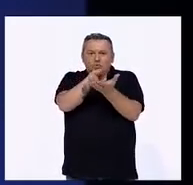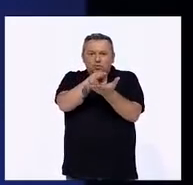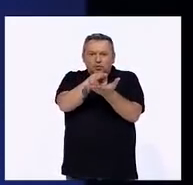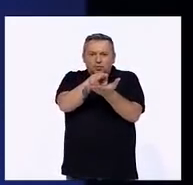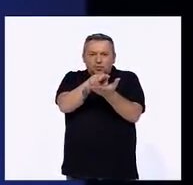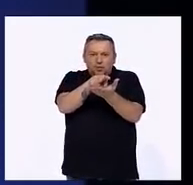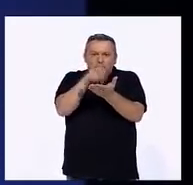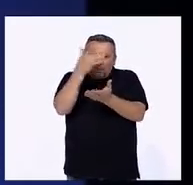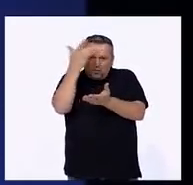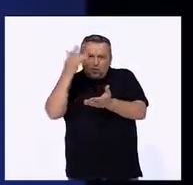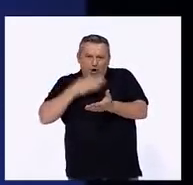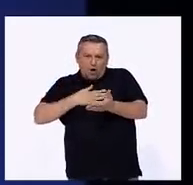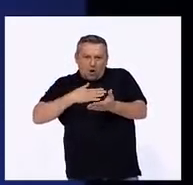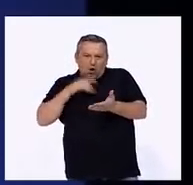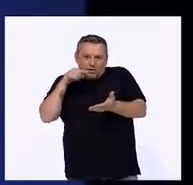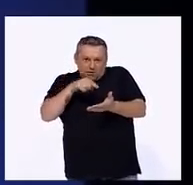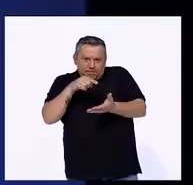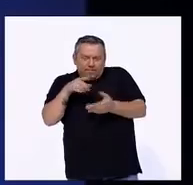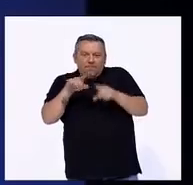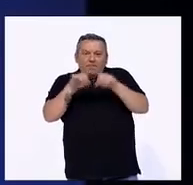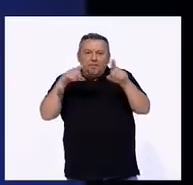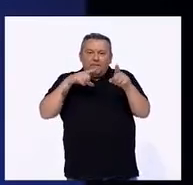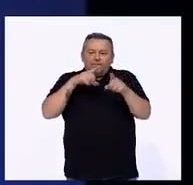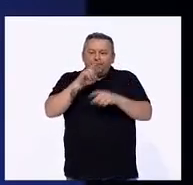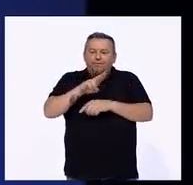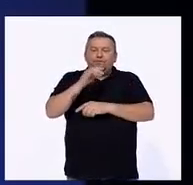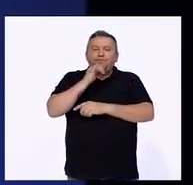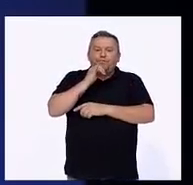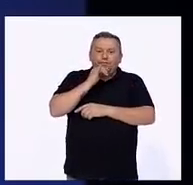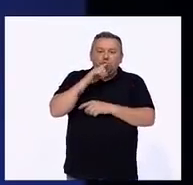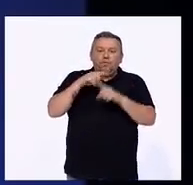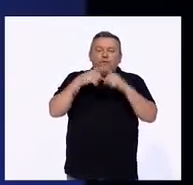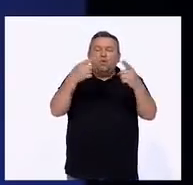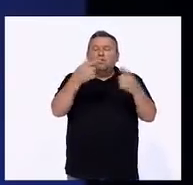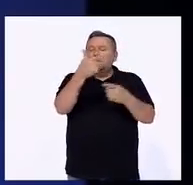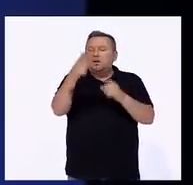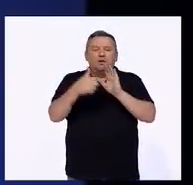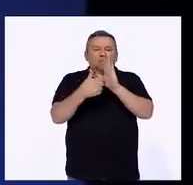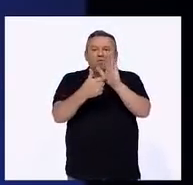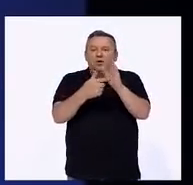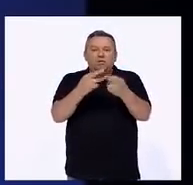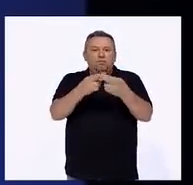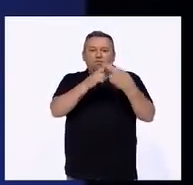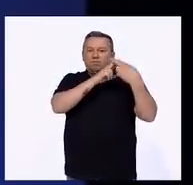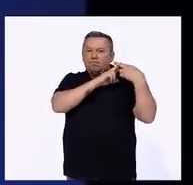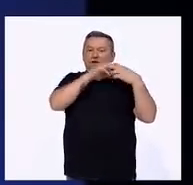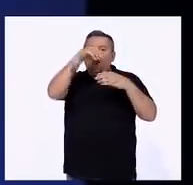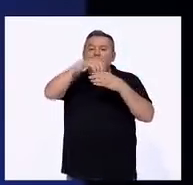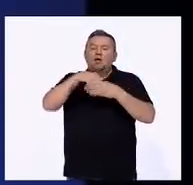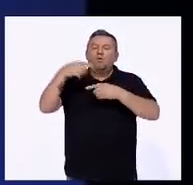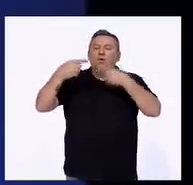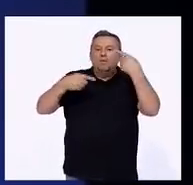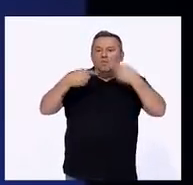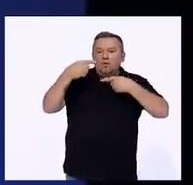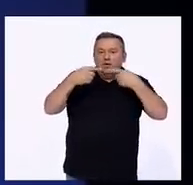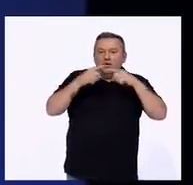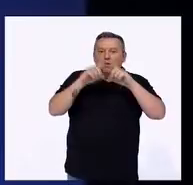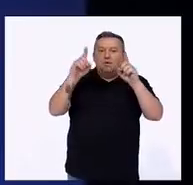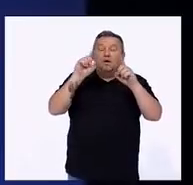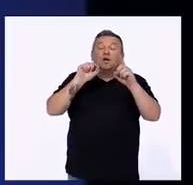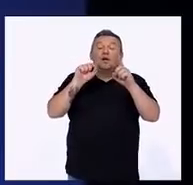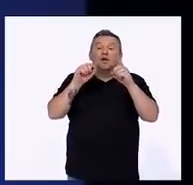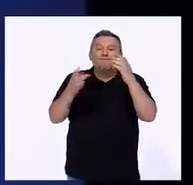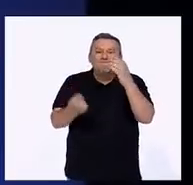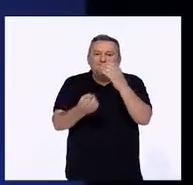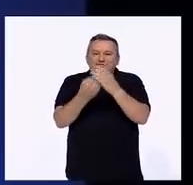querido por essas pessoas. Então, eu uso esses exemplos para mostrar que eles não têm responsabilidade nenhuma na disputa política. Né? Quem cria esse tipo de